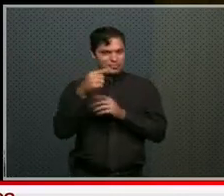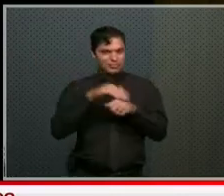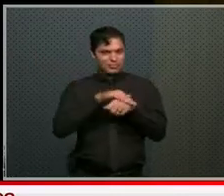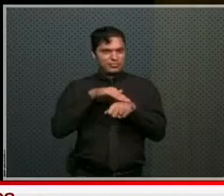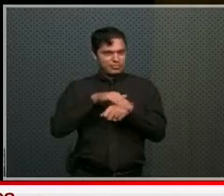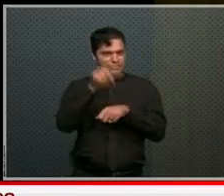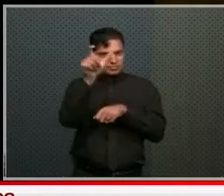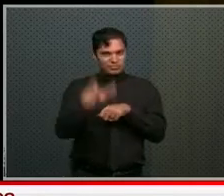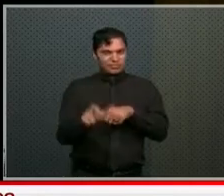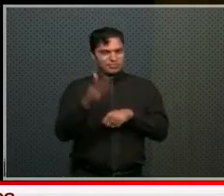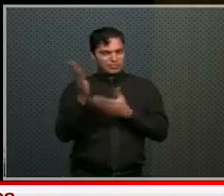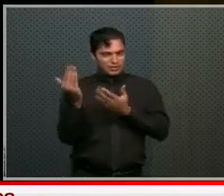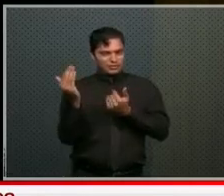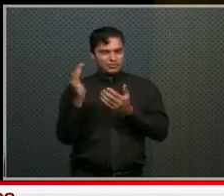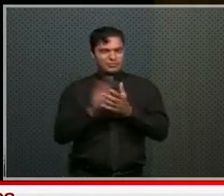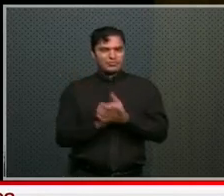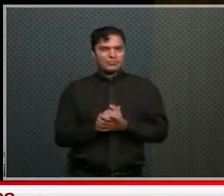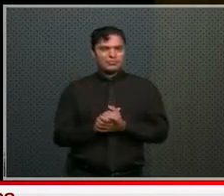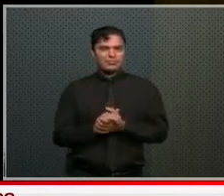menino